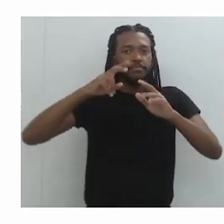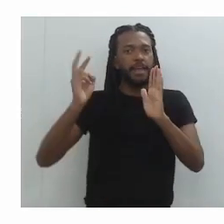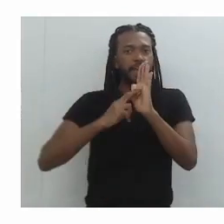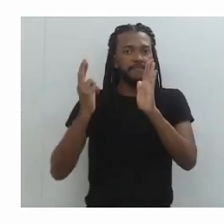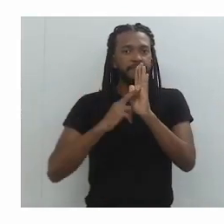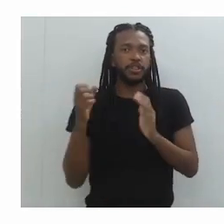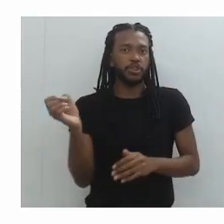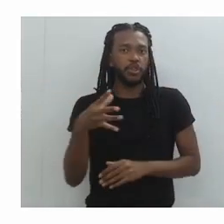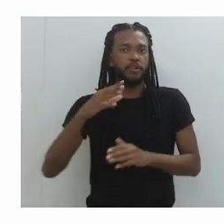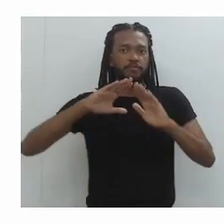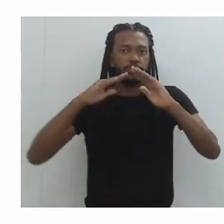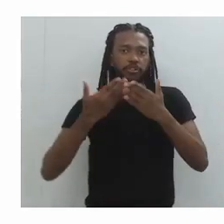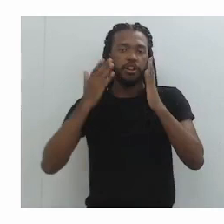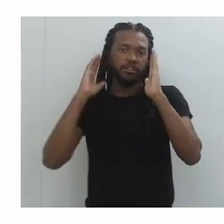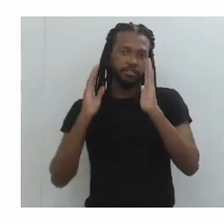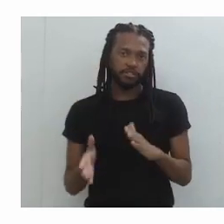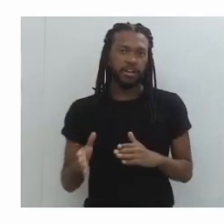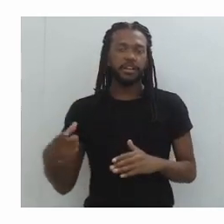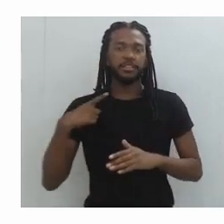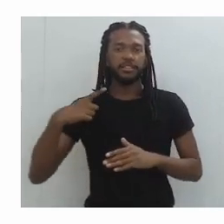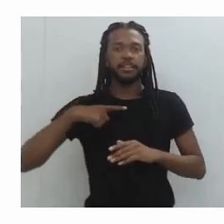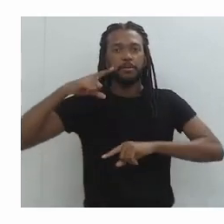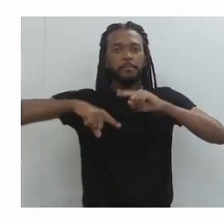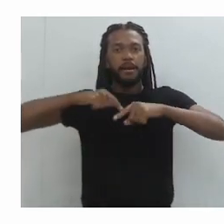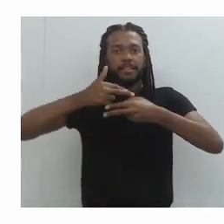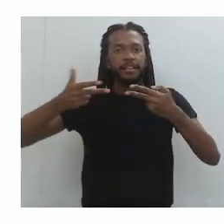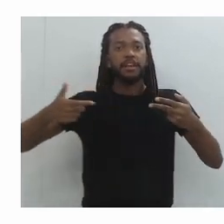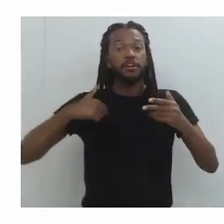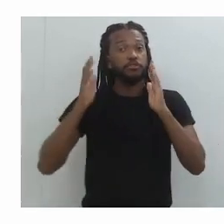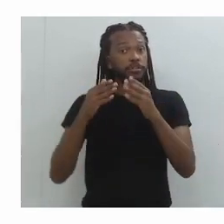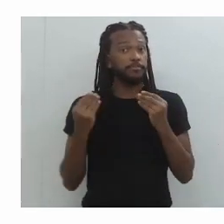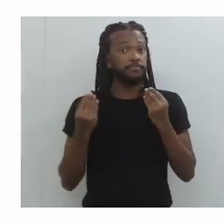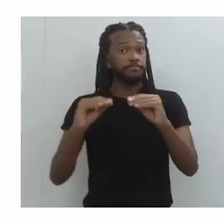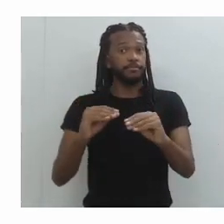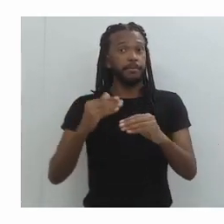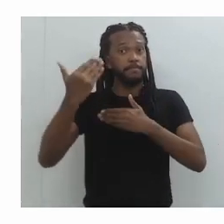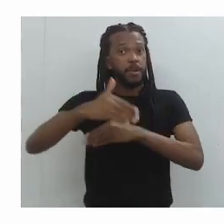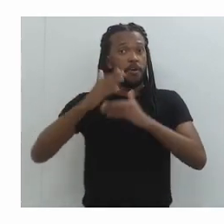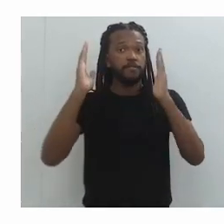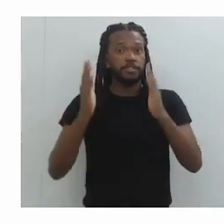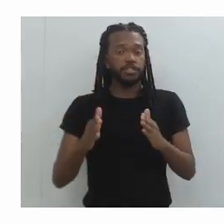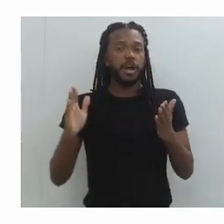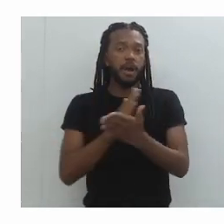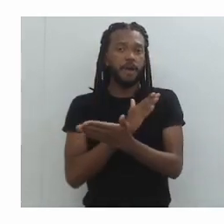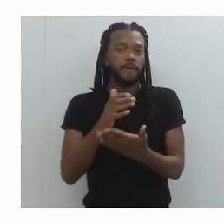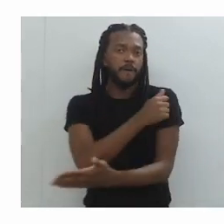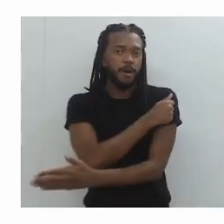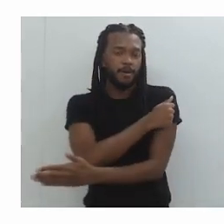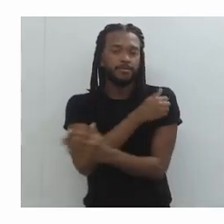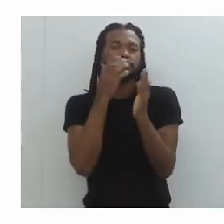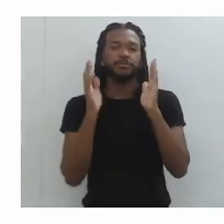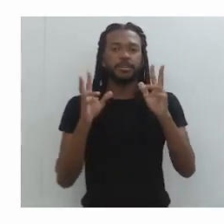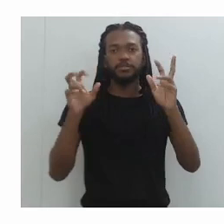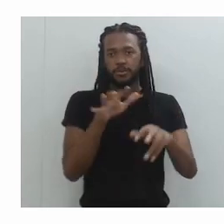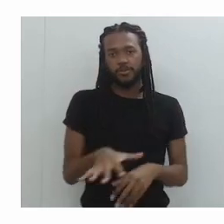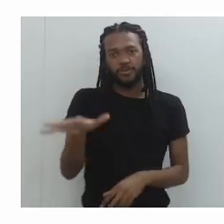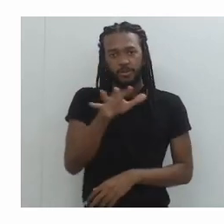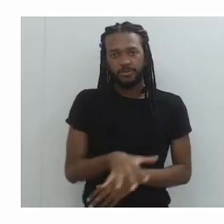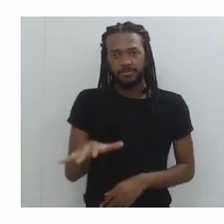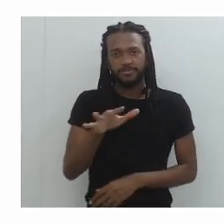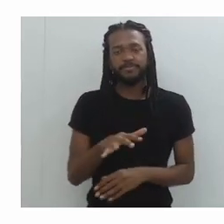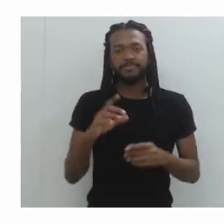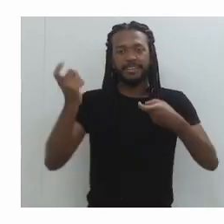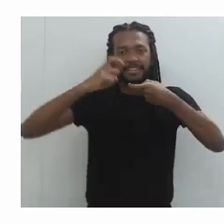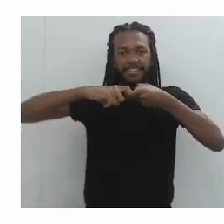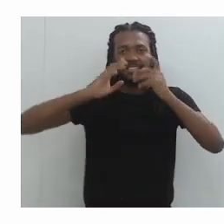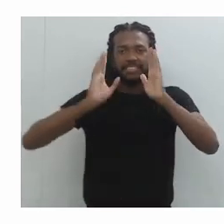Nova Escola. É um material excelente. Eu fiz até prova com os alunos sobre esse link